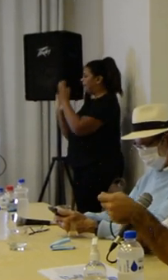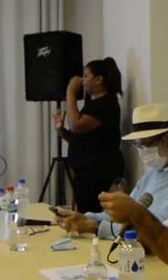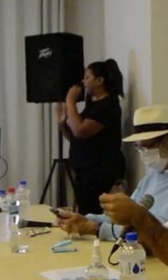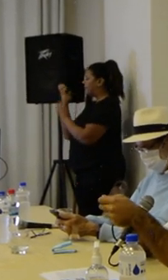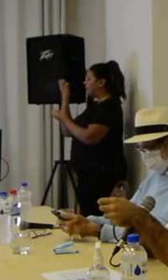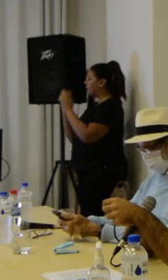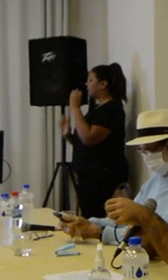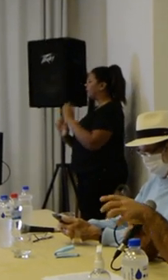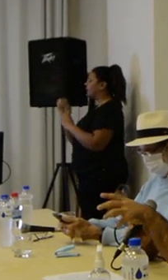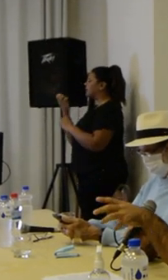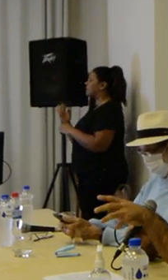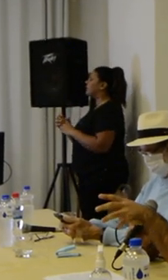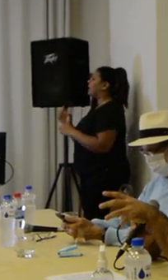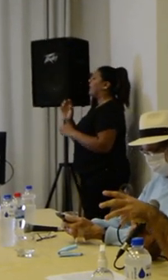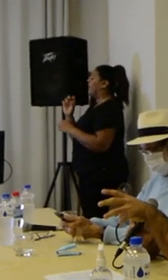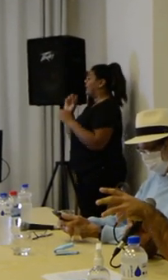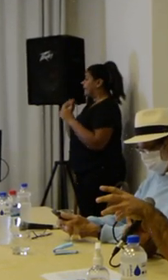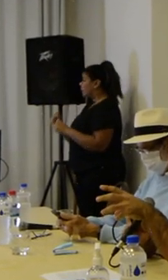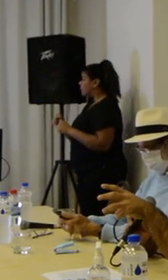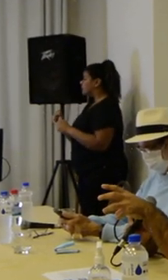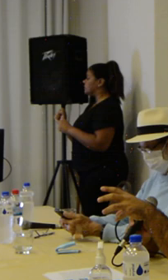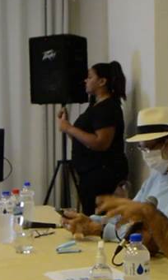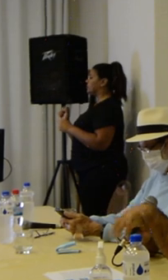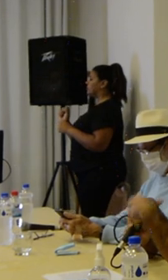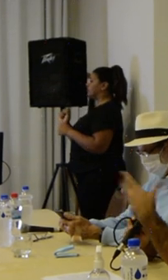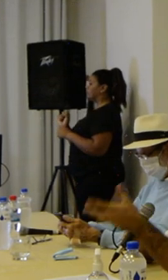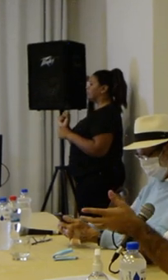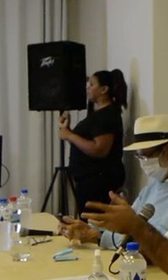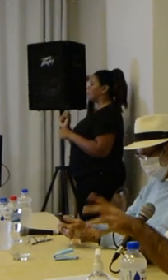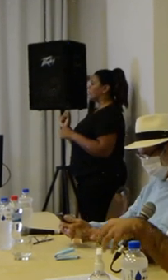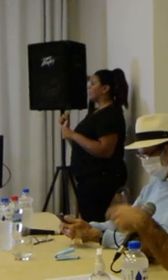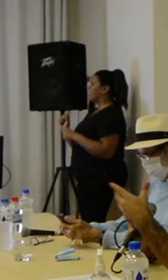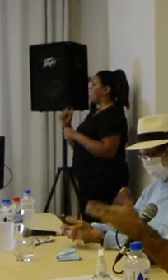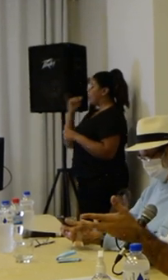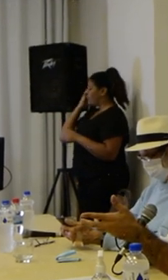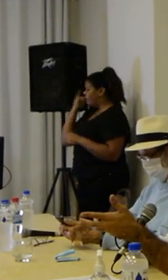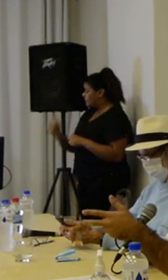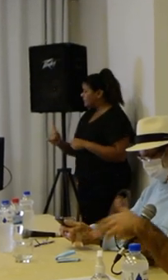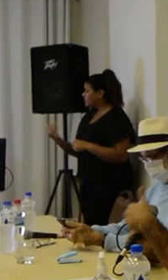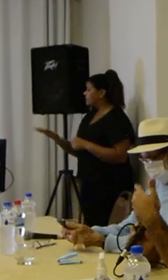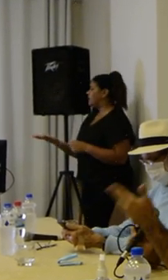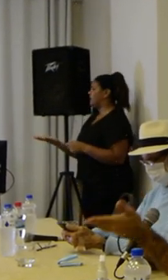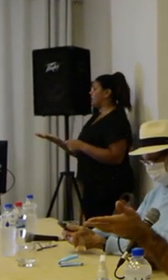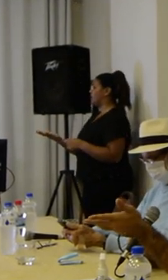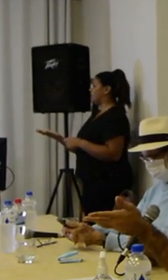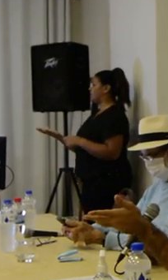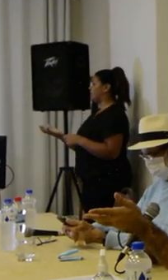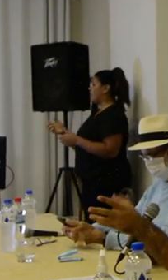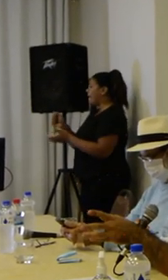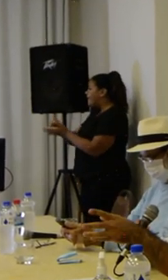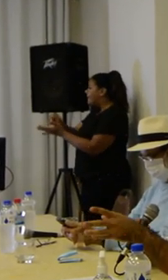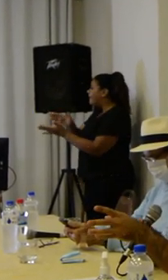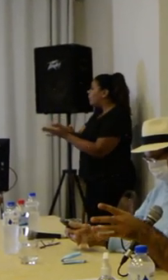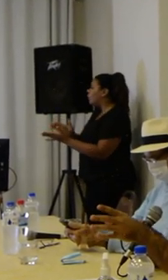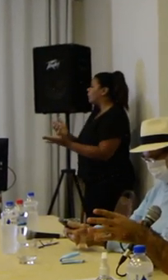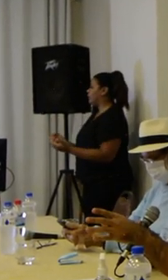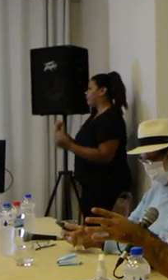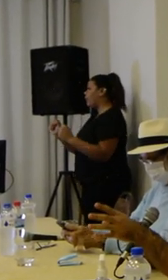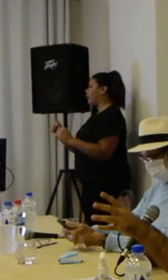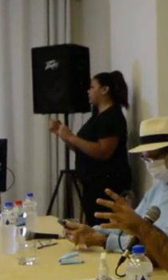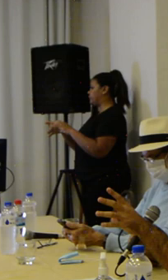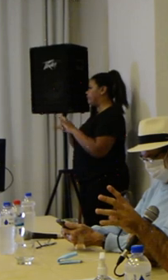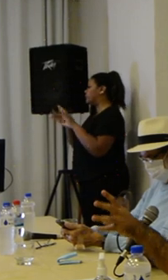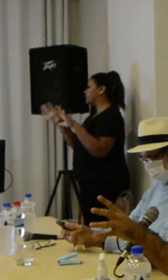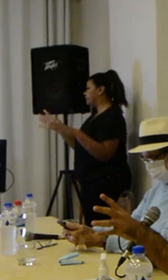o cabeamento, ela tenha como ser notificada, autuada, multada, para que a Enel também tenha